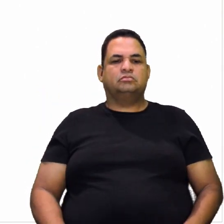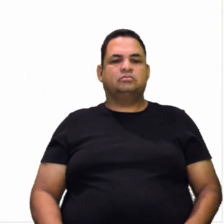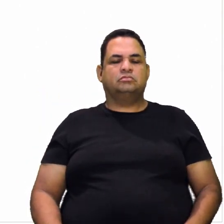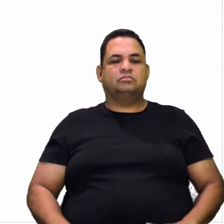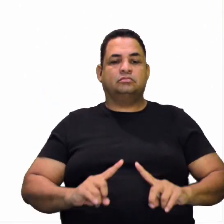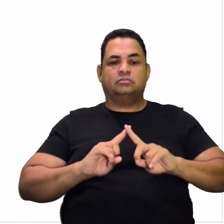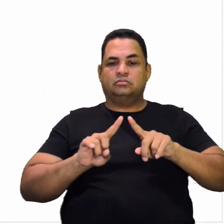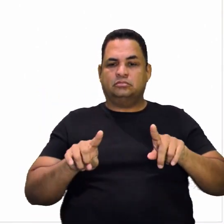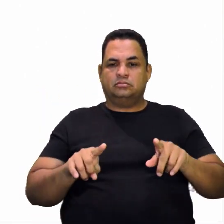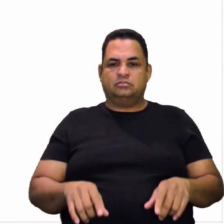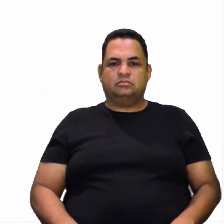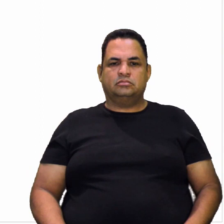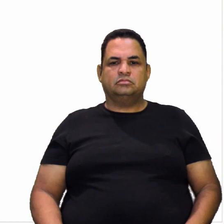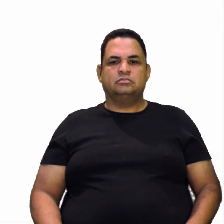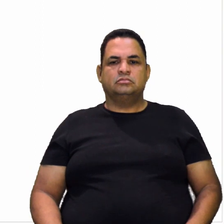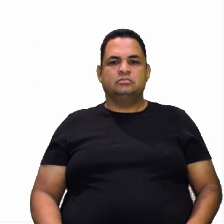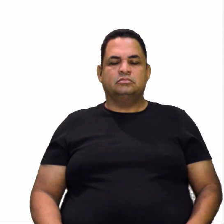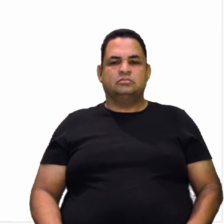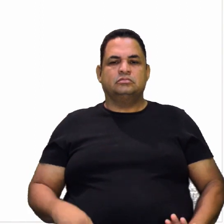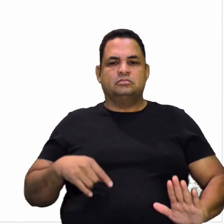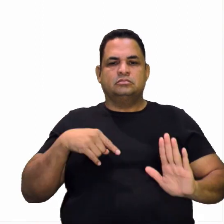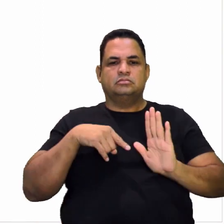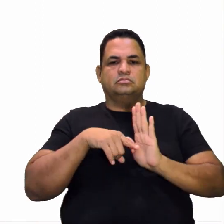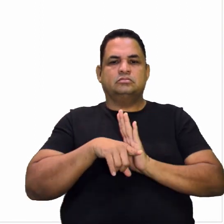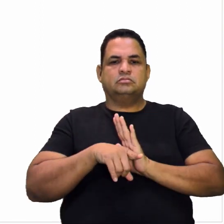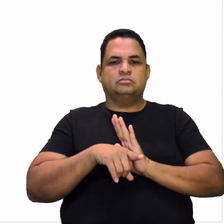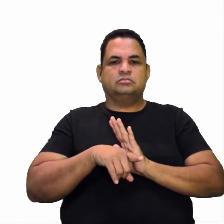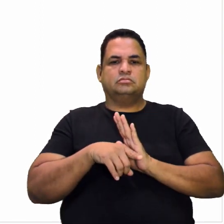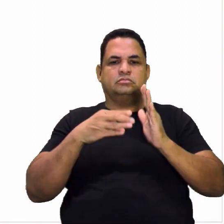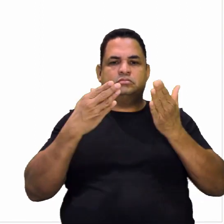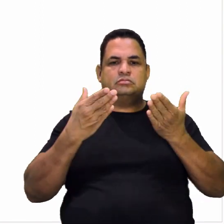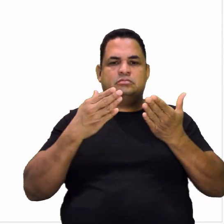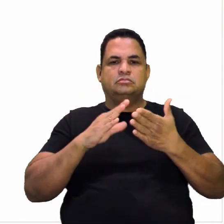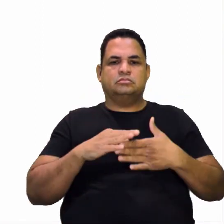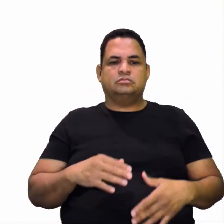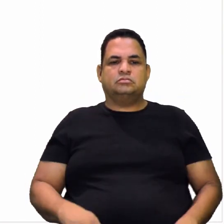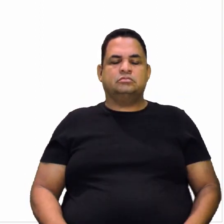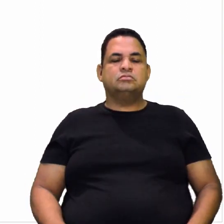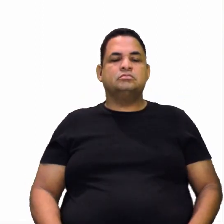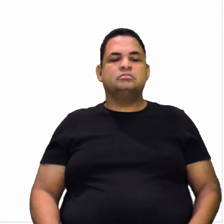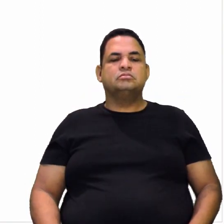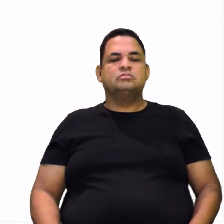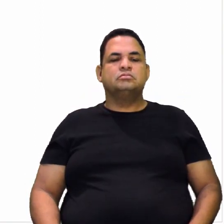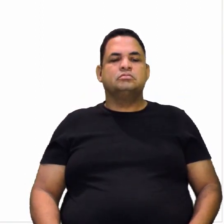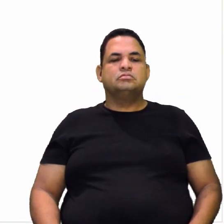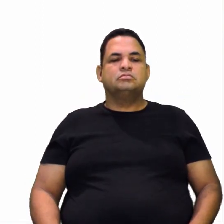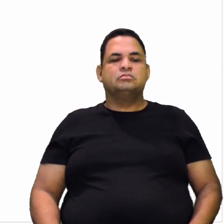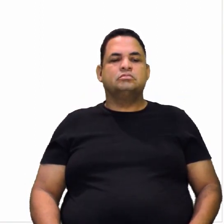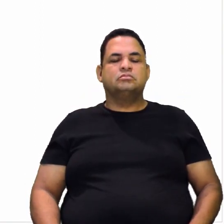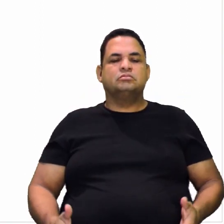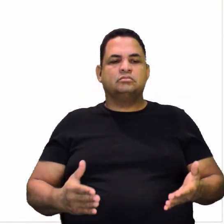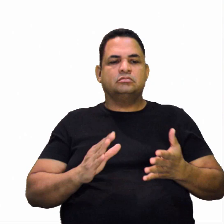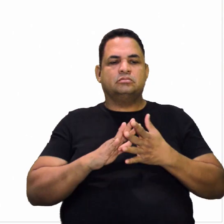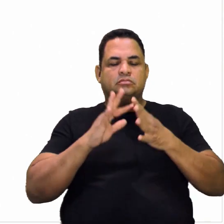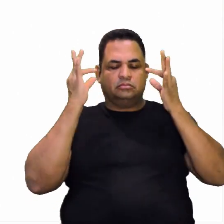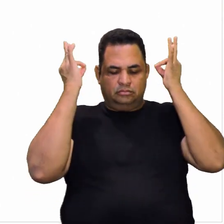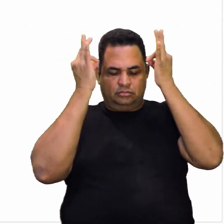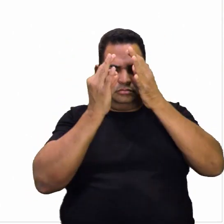Porém, a pergunta é a seguinte: na Grécia Antiga, a